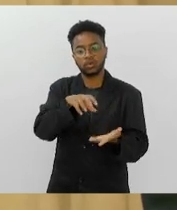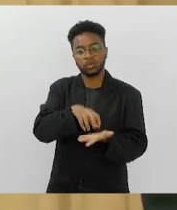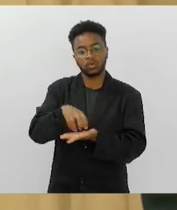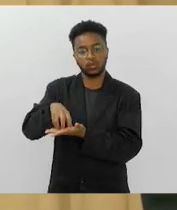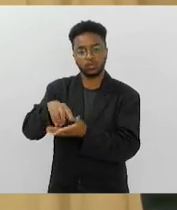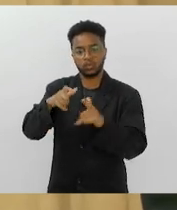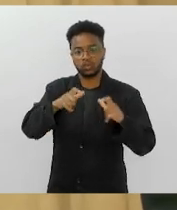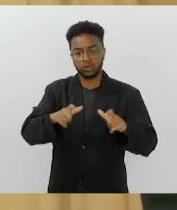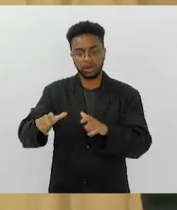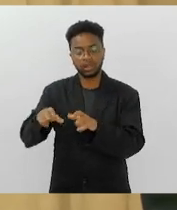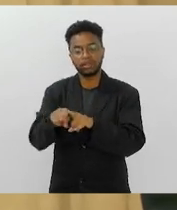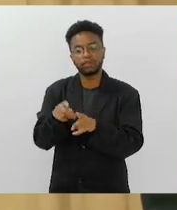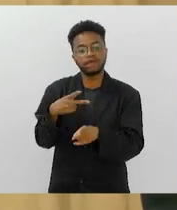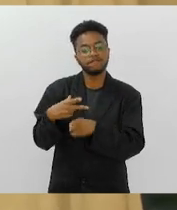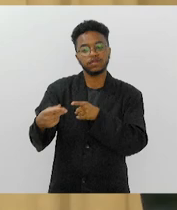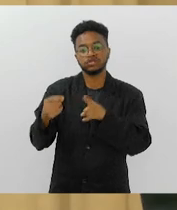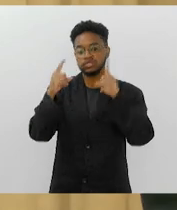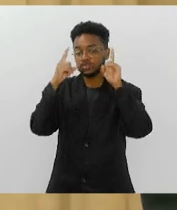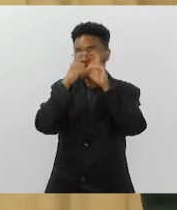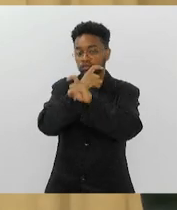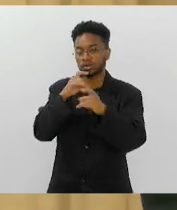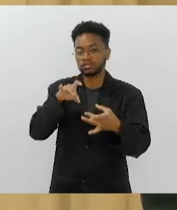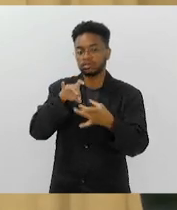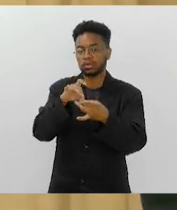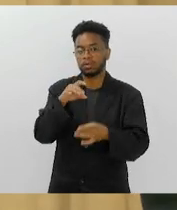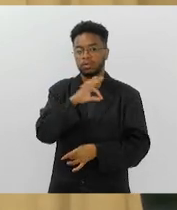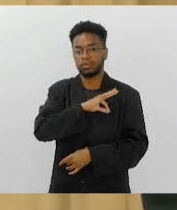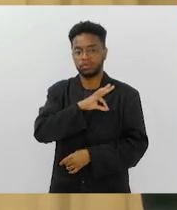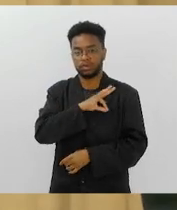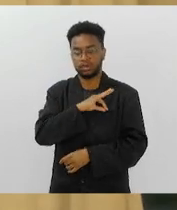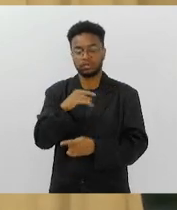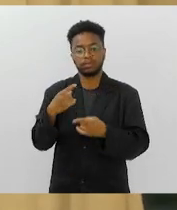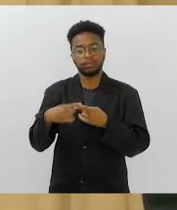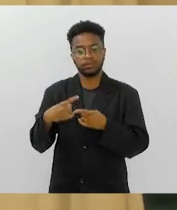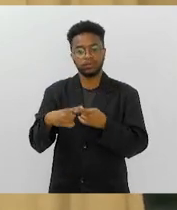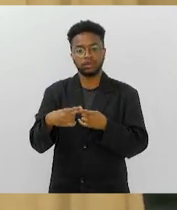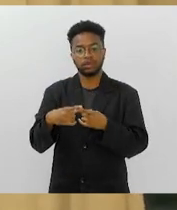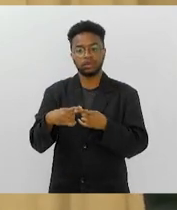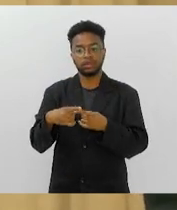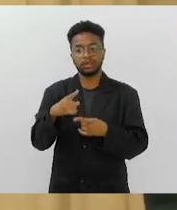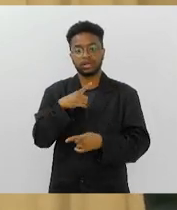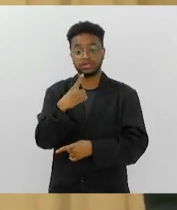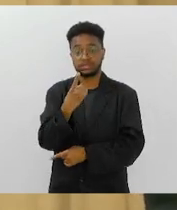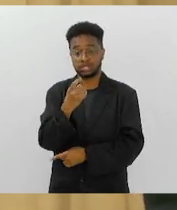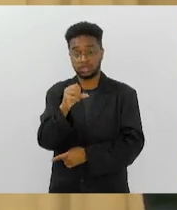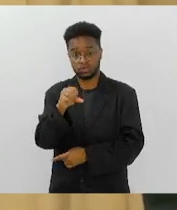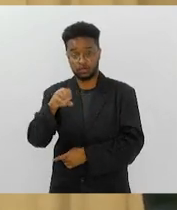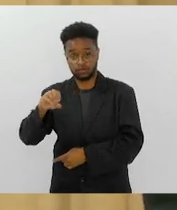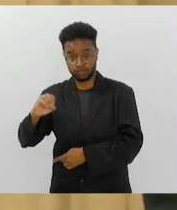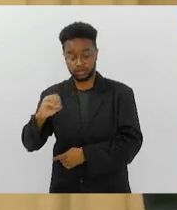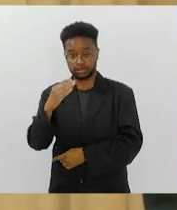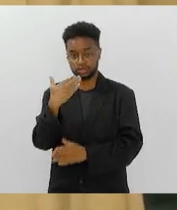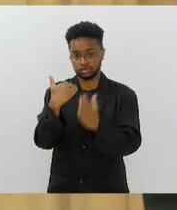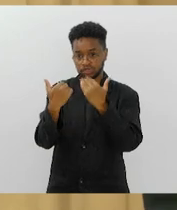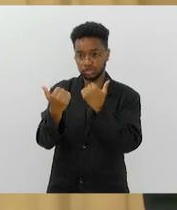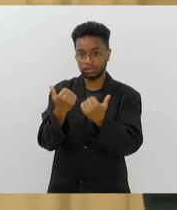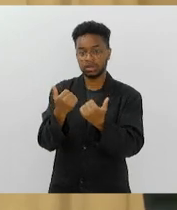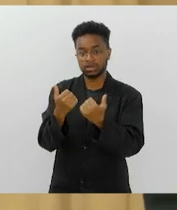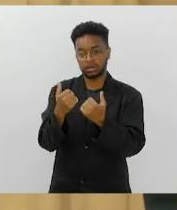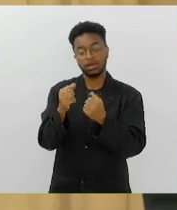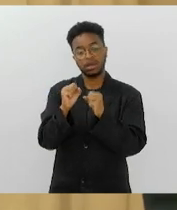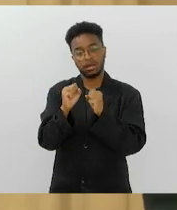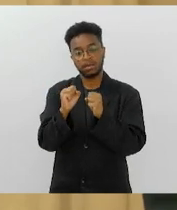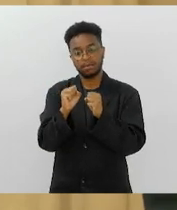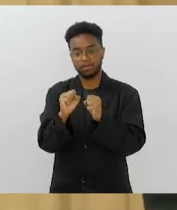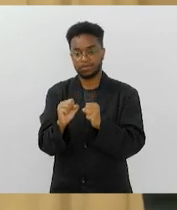vence uma dificuldade muito grande da Polícia Militar, que nós somos chamados pelo 190, somos o Estado Delivery, né? Você liga e pede para